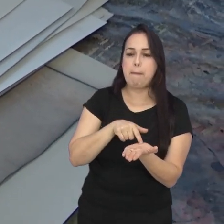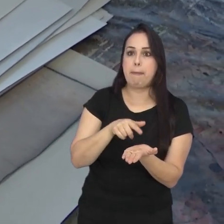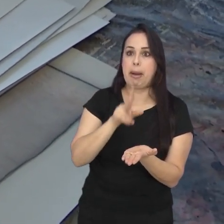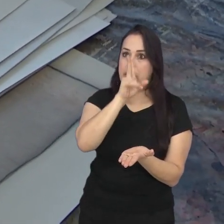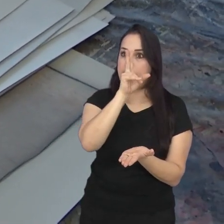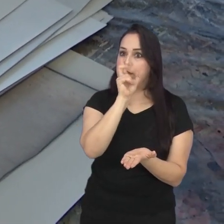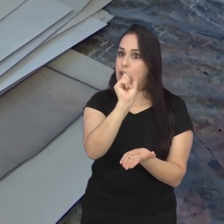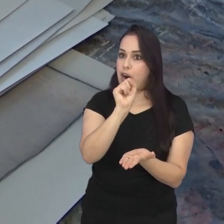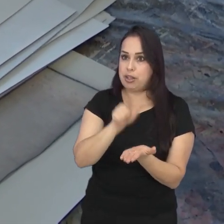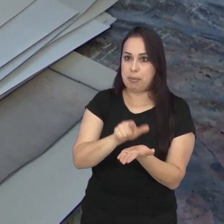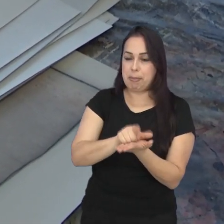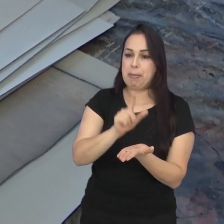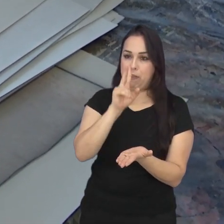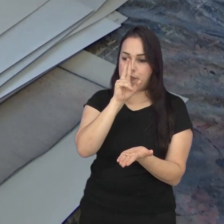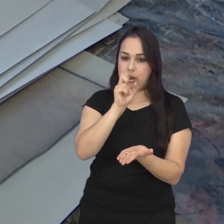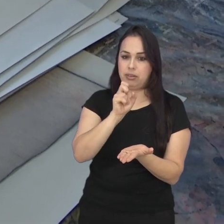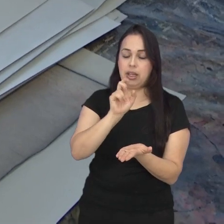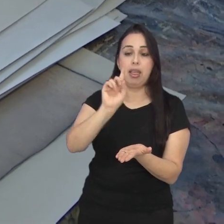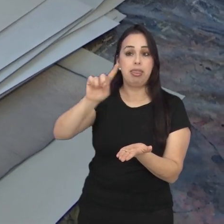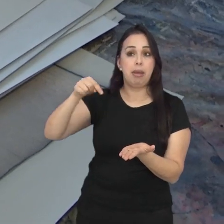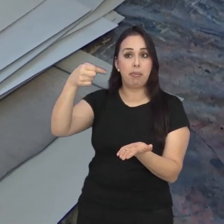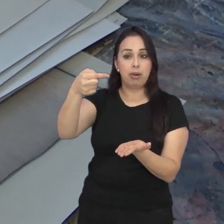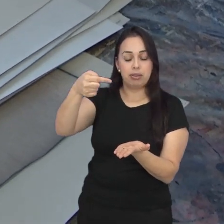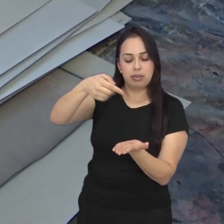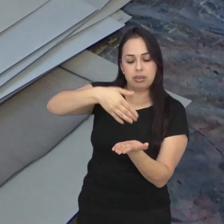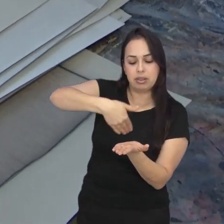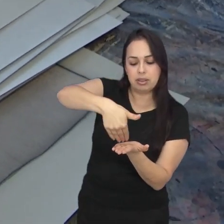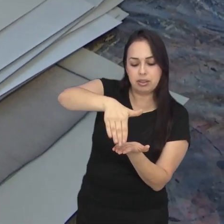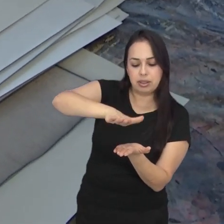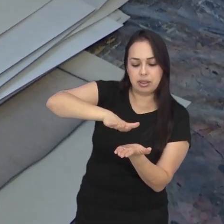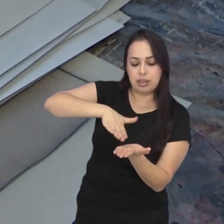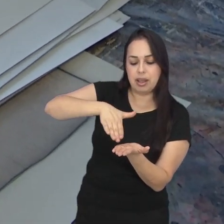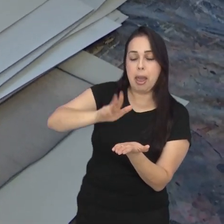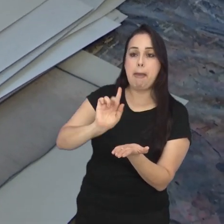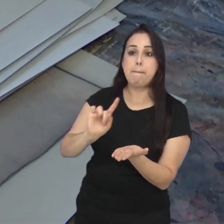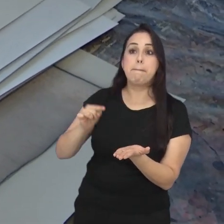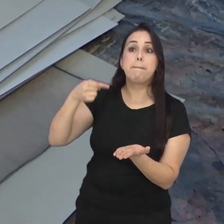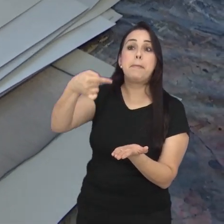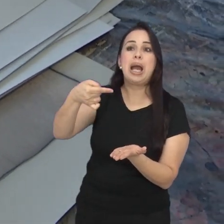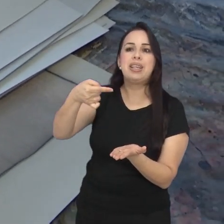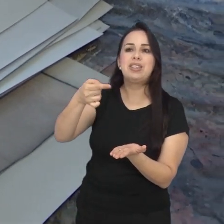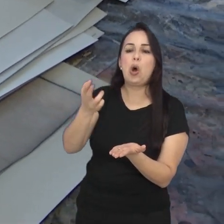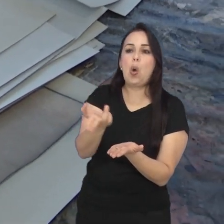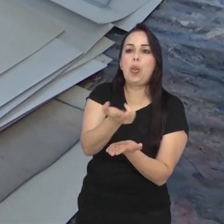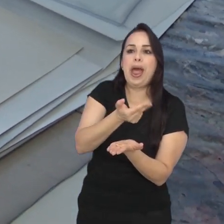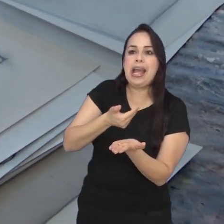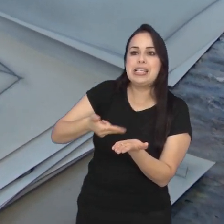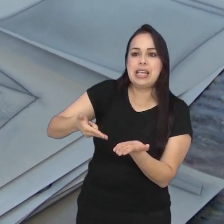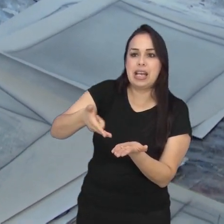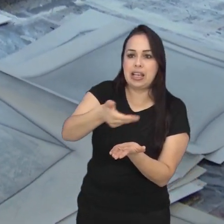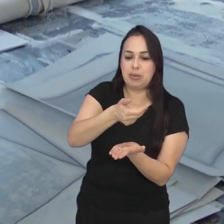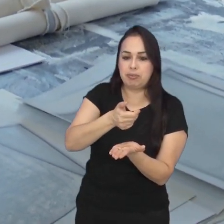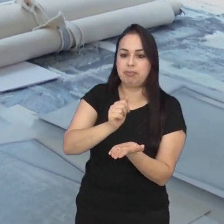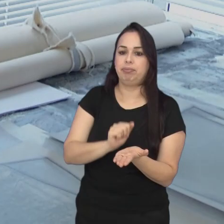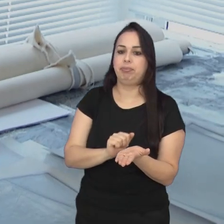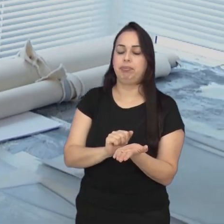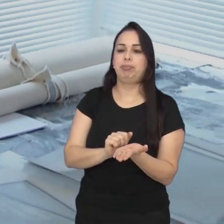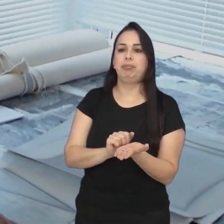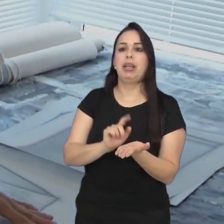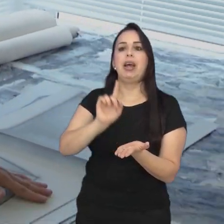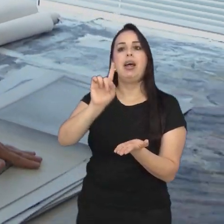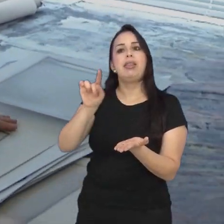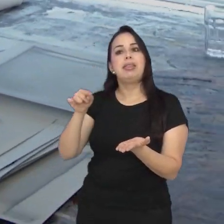ele é um papel muito resistente. Aí eu trabalhava em cima com a pintura e com o desenho, né, usando grafite. Aí